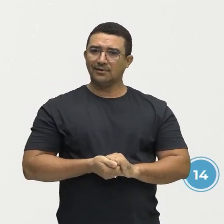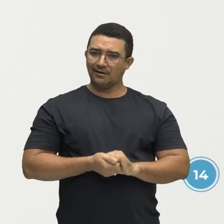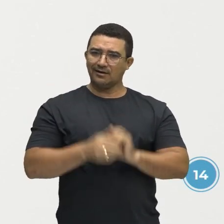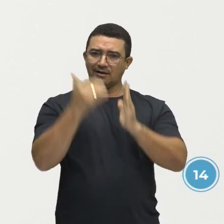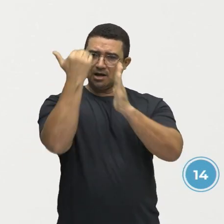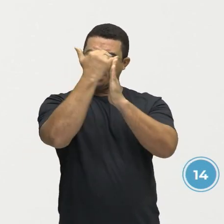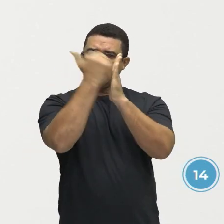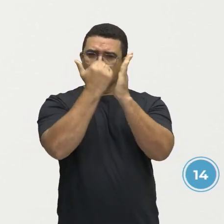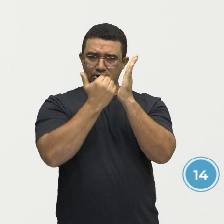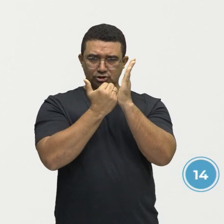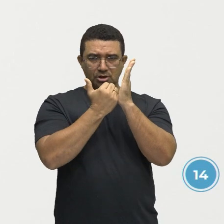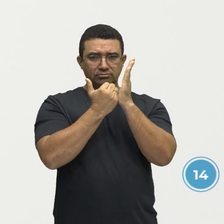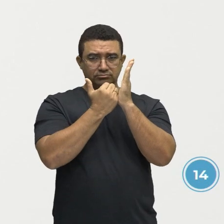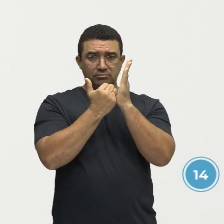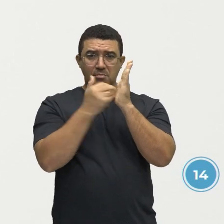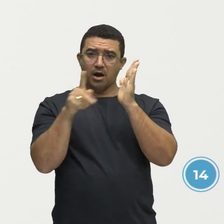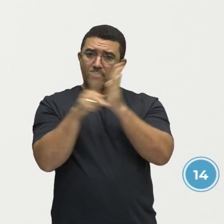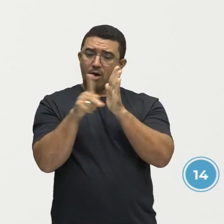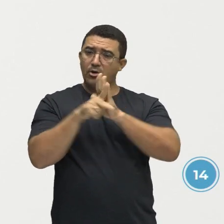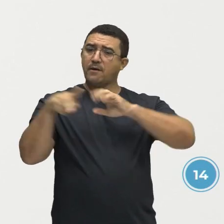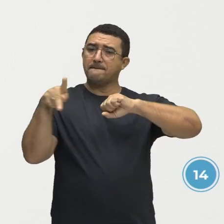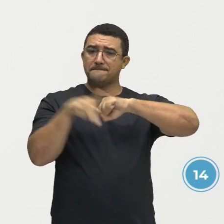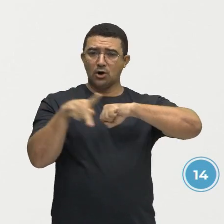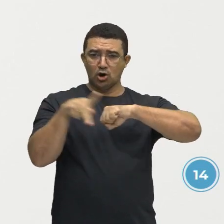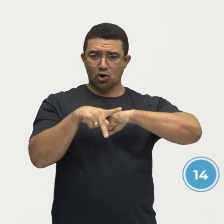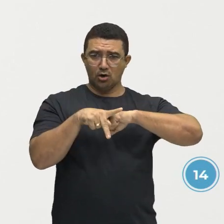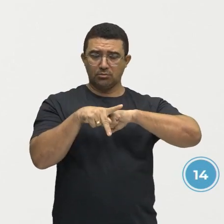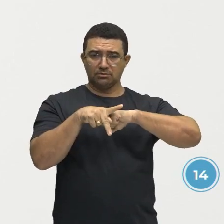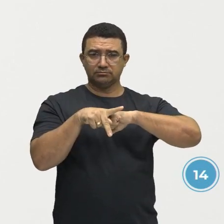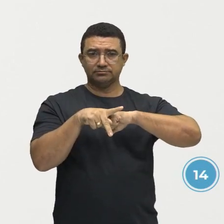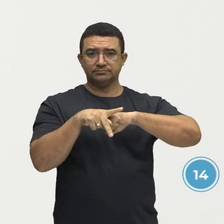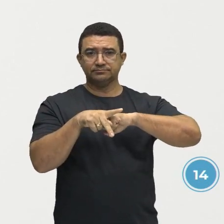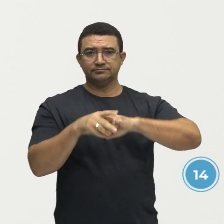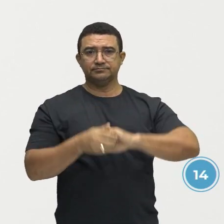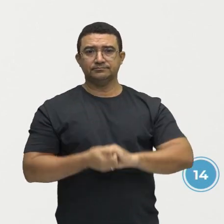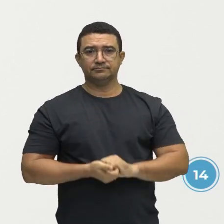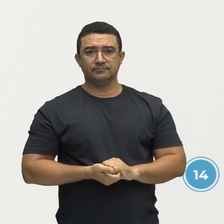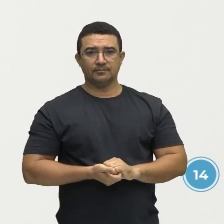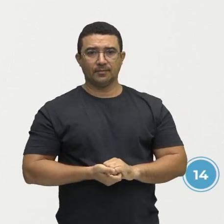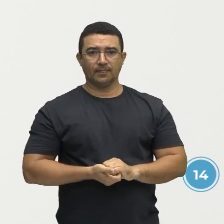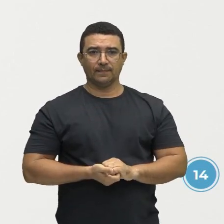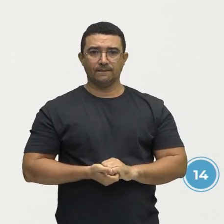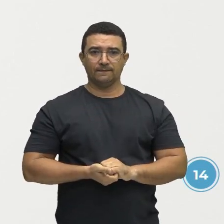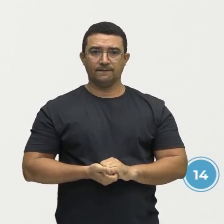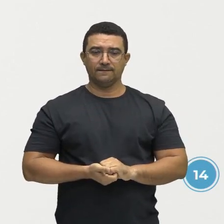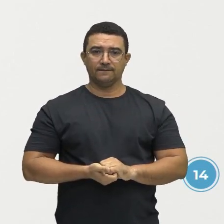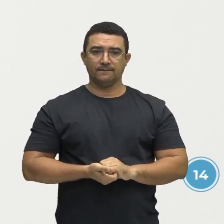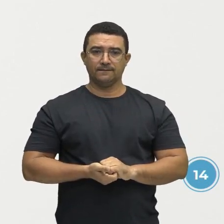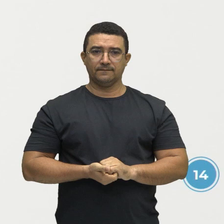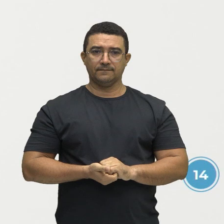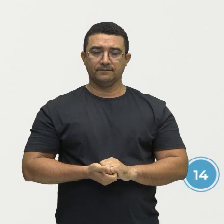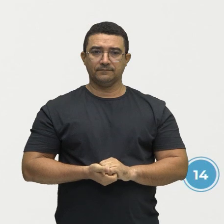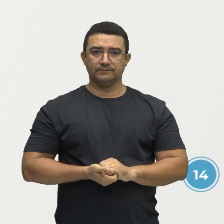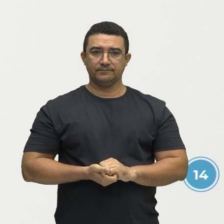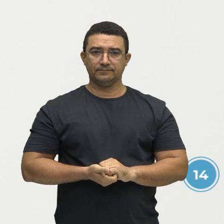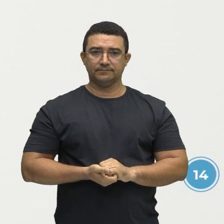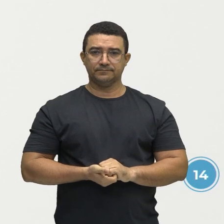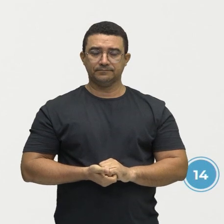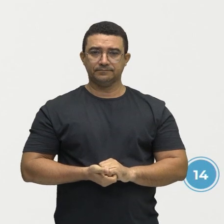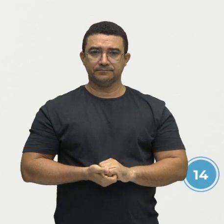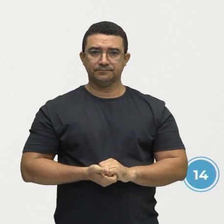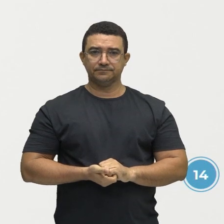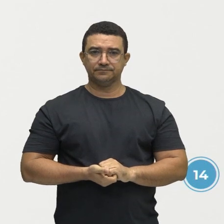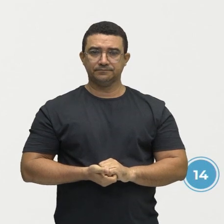lista de double H words, apesar de não ser, né, não iniciar com double H word, tudo bem? Então, ele foi incluído lá nessa